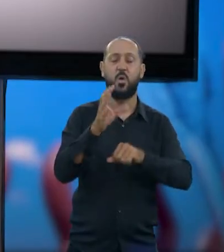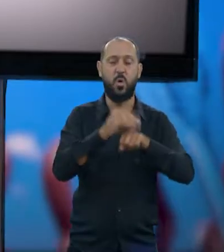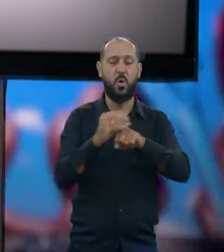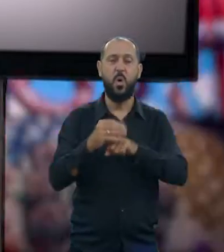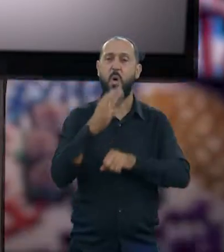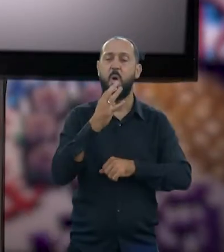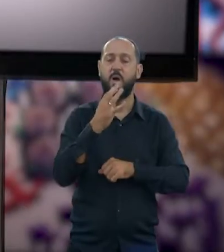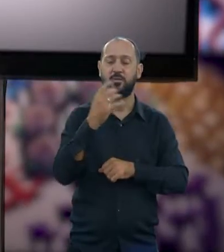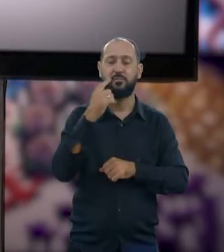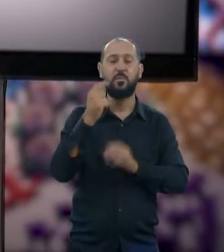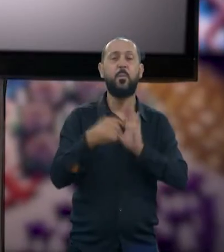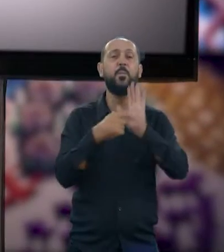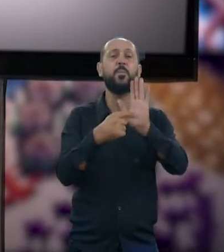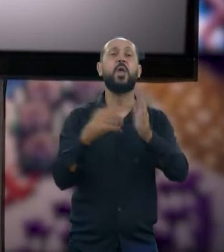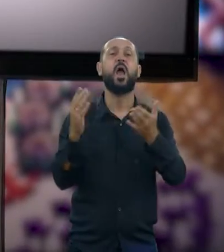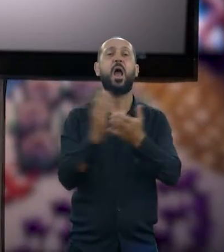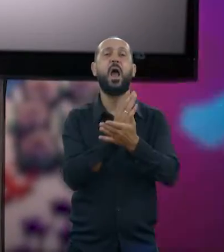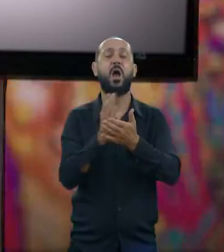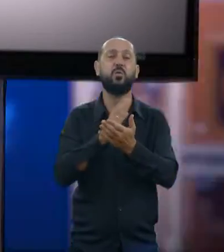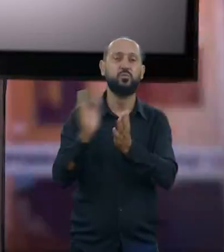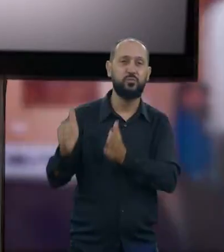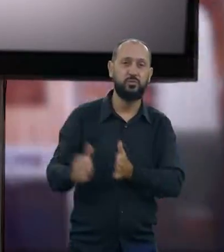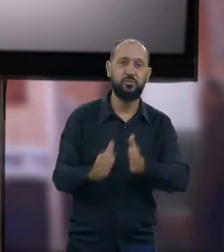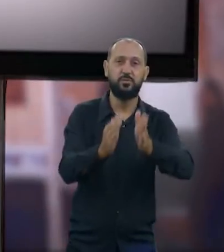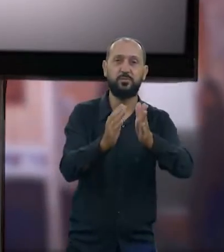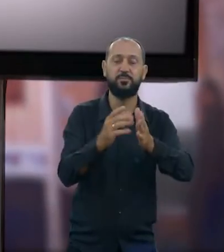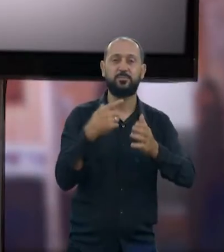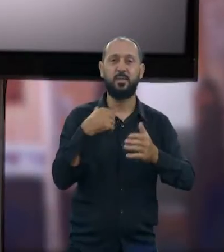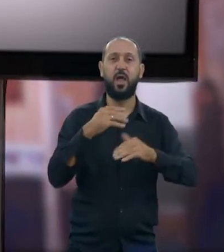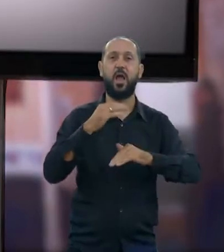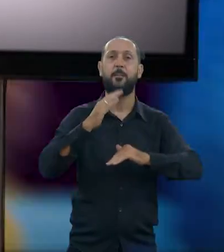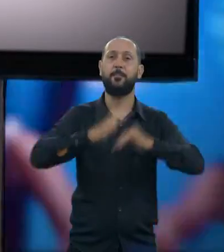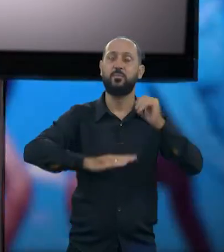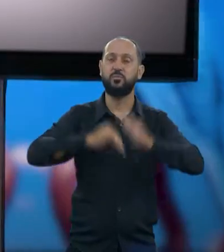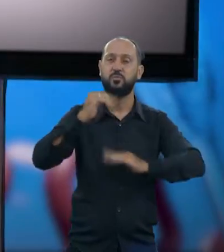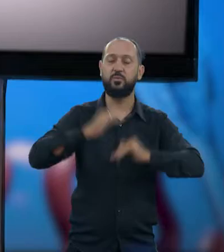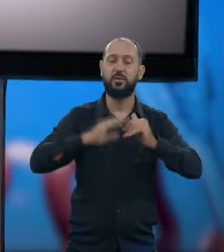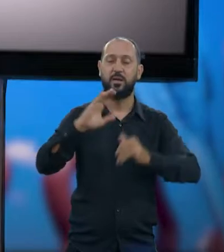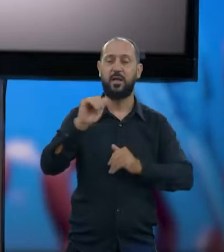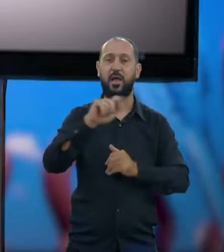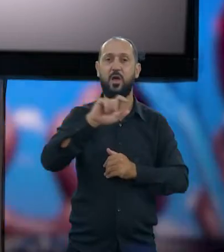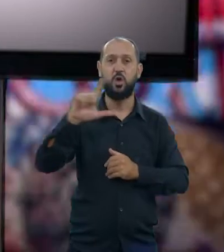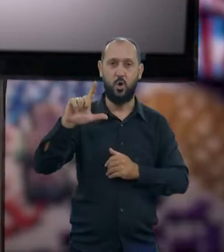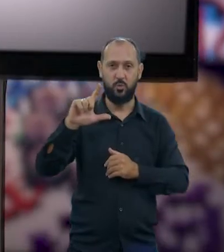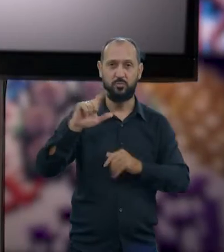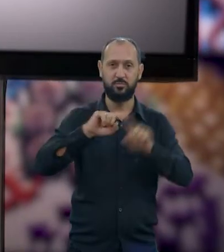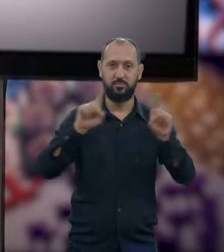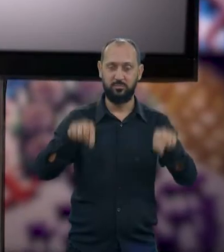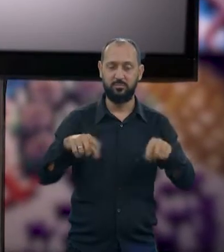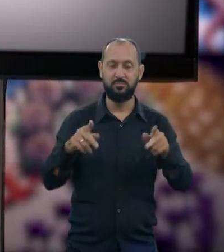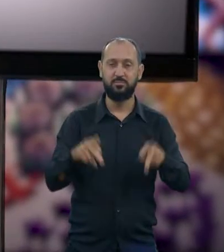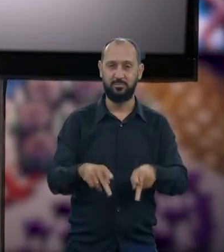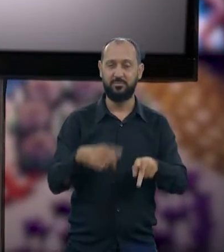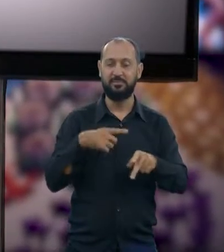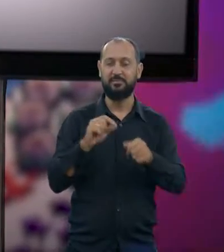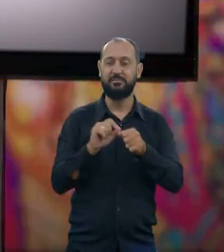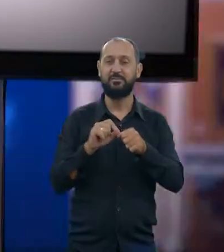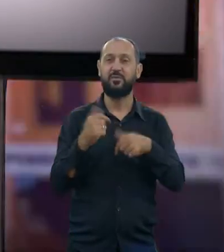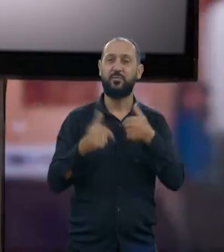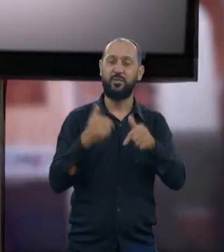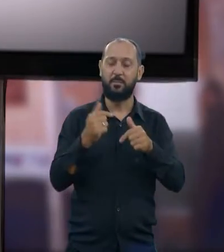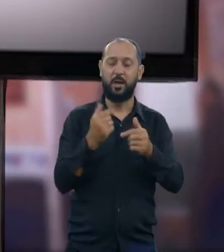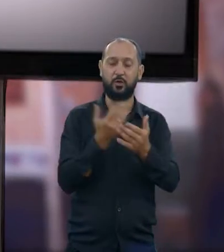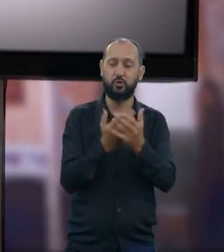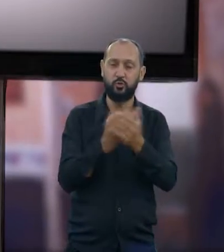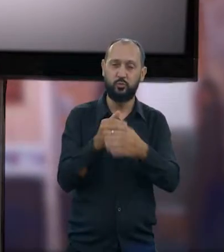processo de autoconhecimento e apontam alguns caminhos. A servidora pública Carol Wunder, adepta dos estudos do